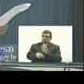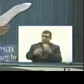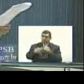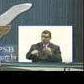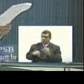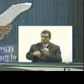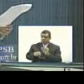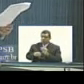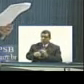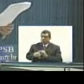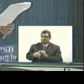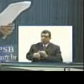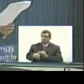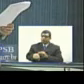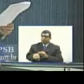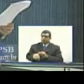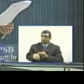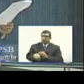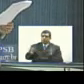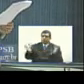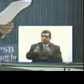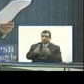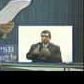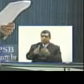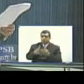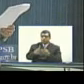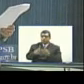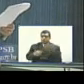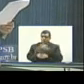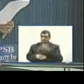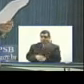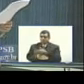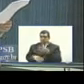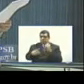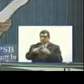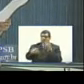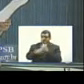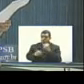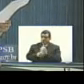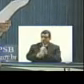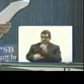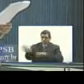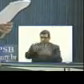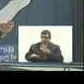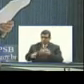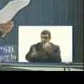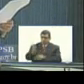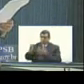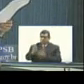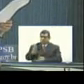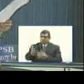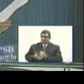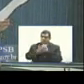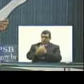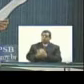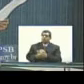das Contas do Estado é mínima capacidade de investimento por conta do descontrole nos gastos com custeio